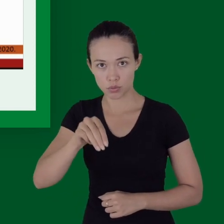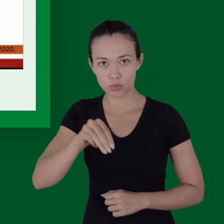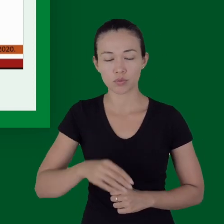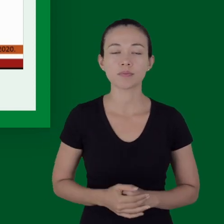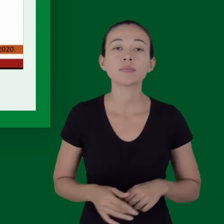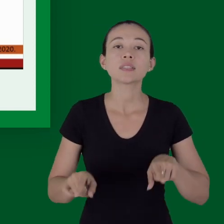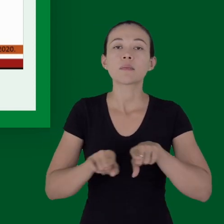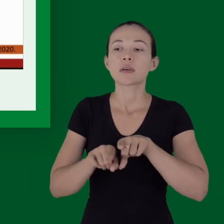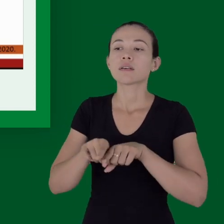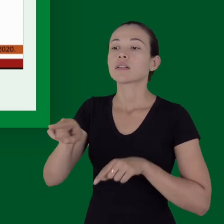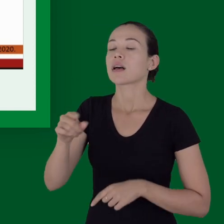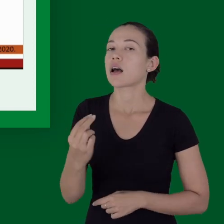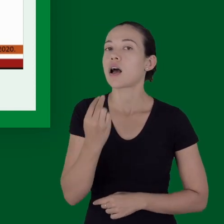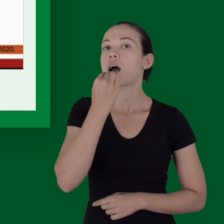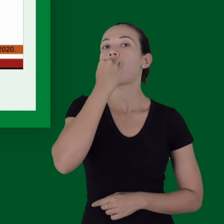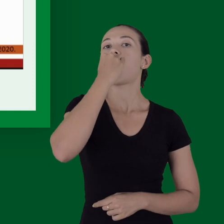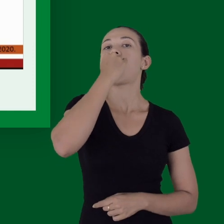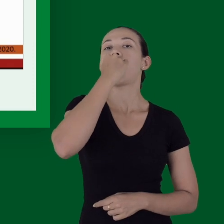forma precoce